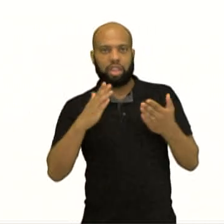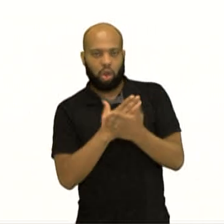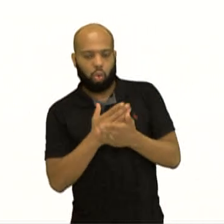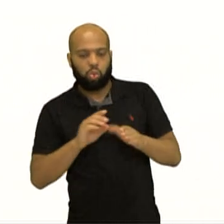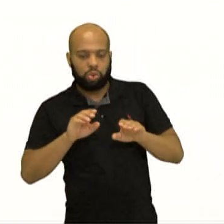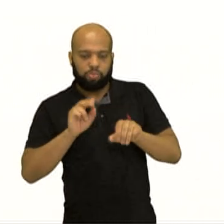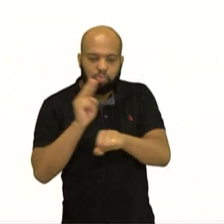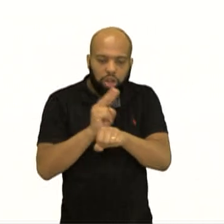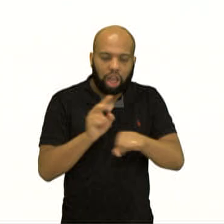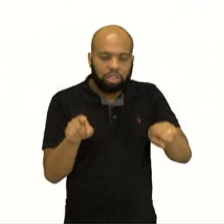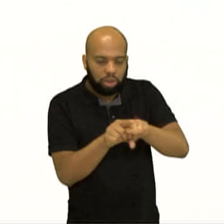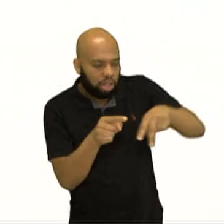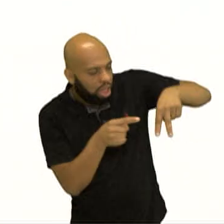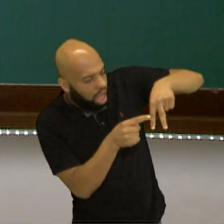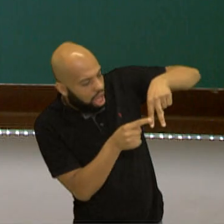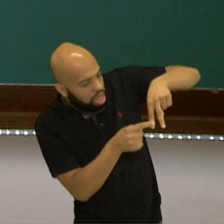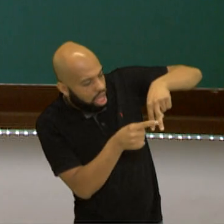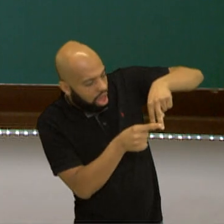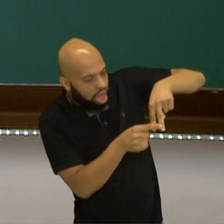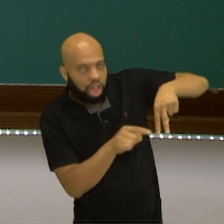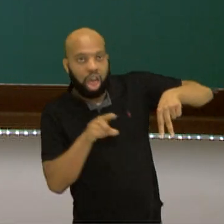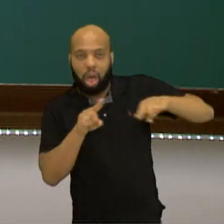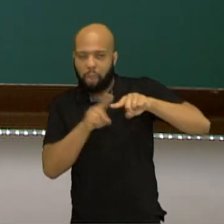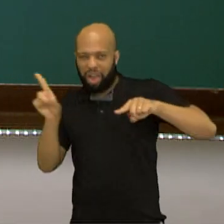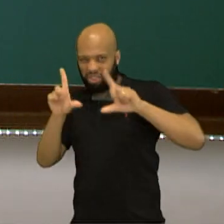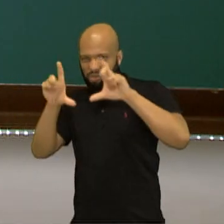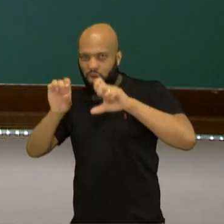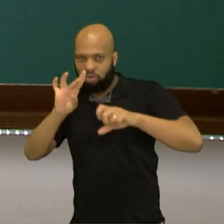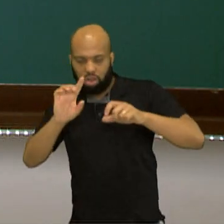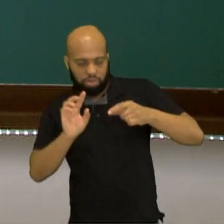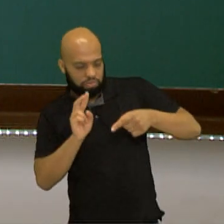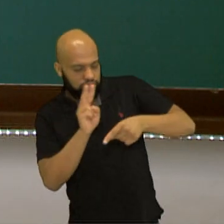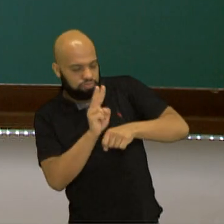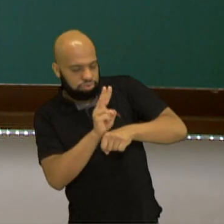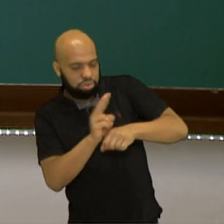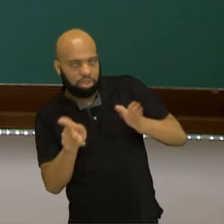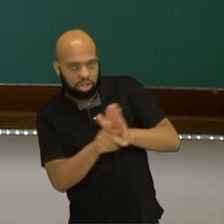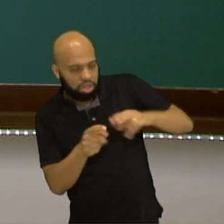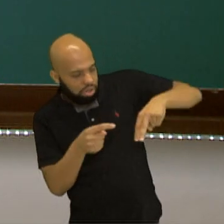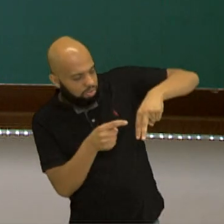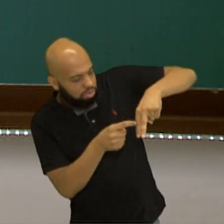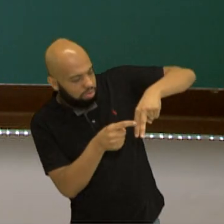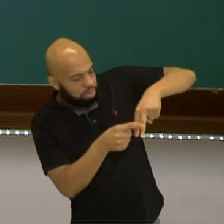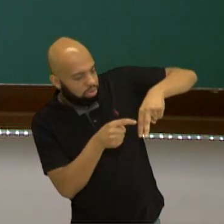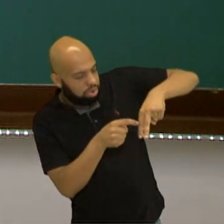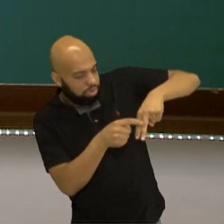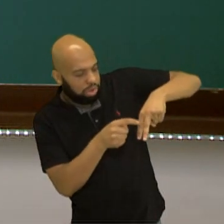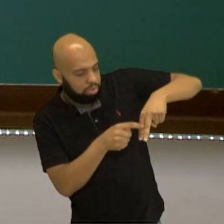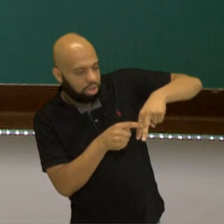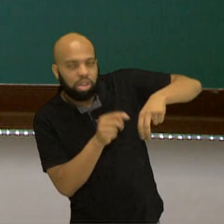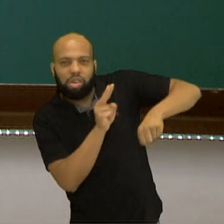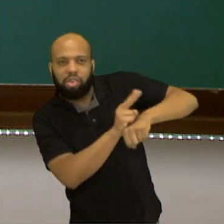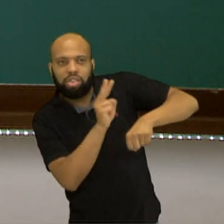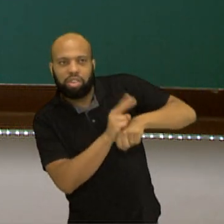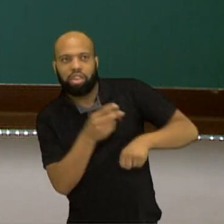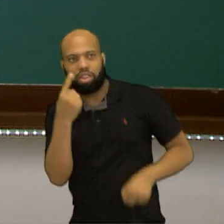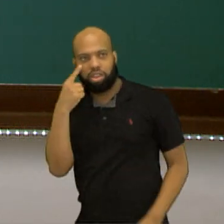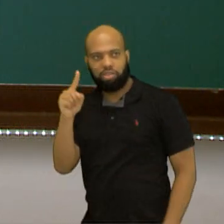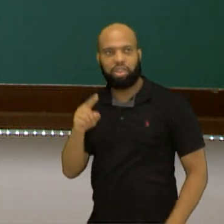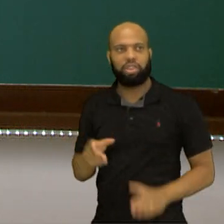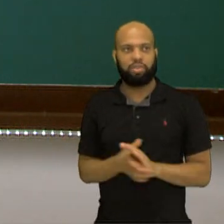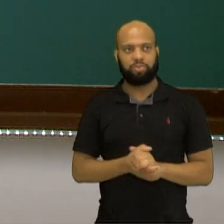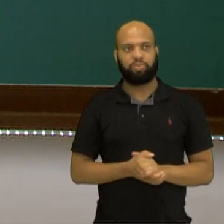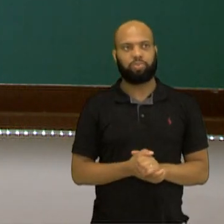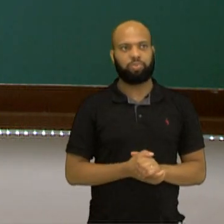as cotoveleiras, aqui no atleta, e aqui a gente tem a joelheira. Ó, essa joelheira não tem a extensão. A extensão que é dita